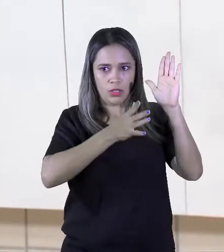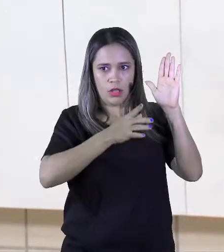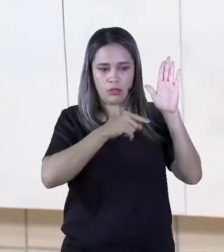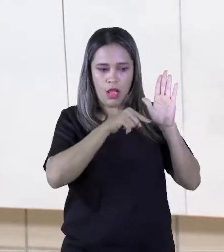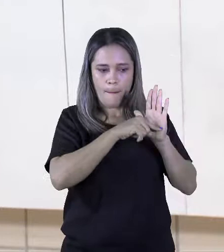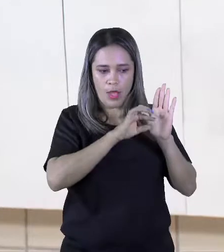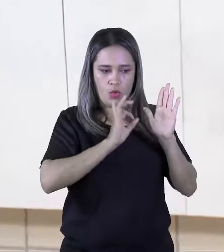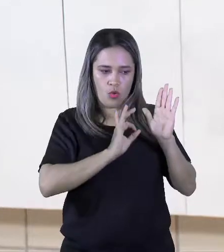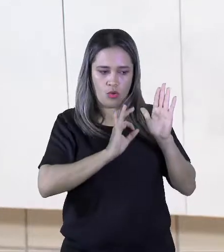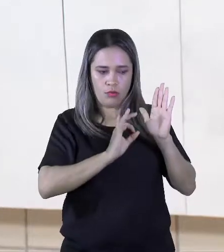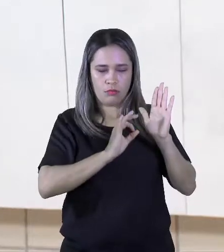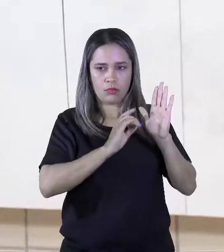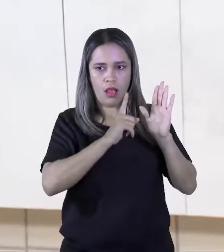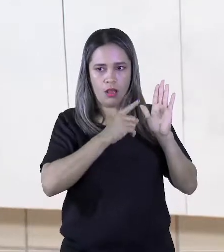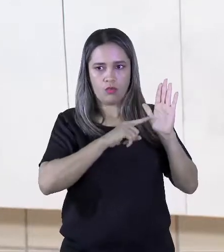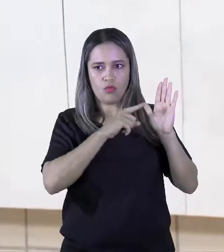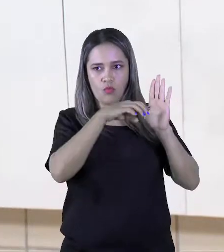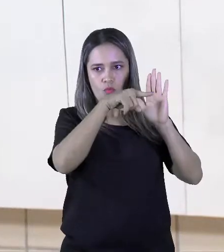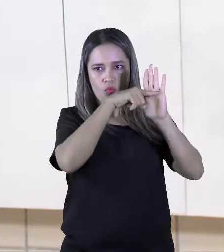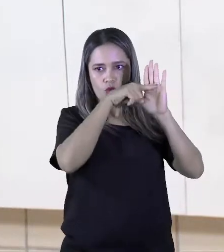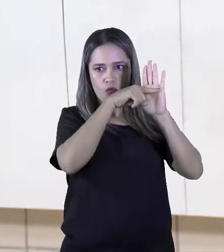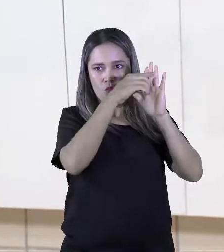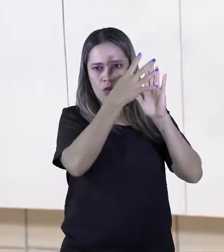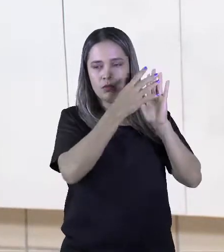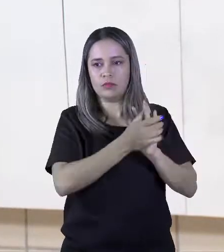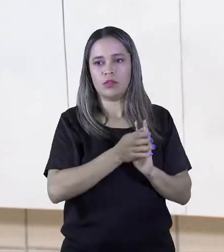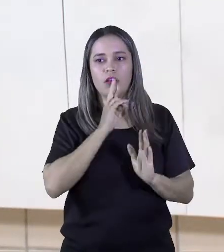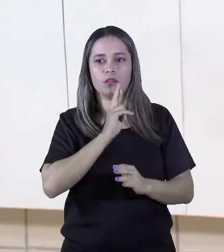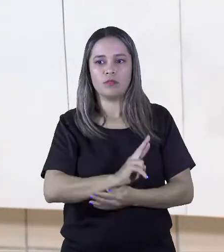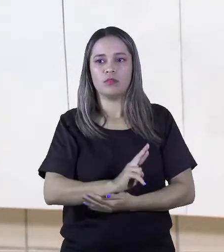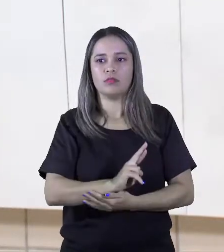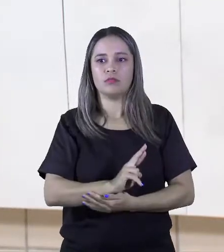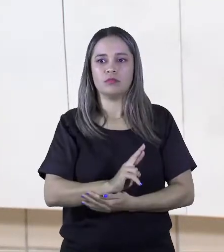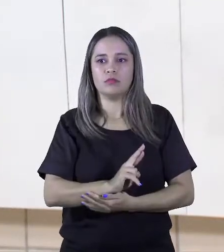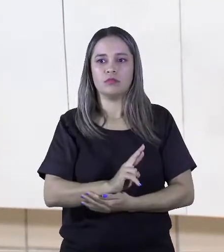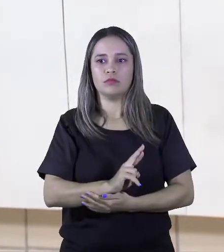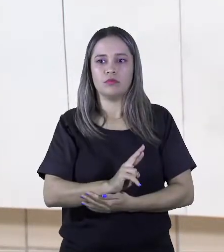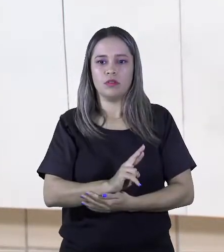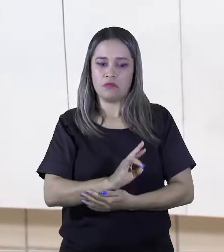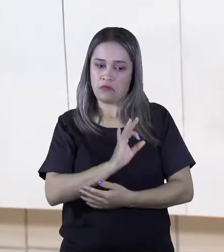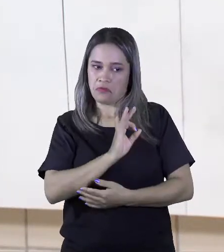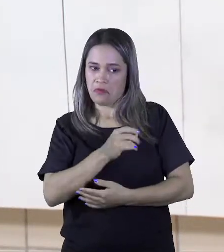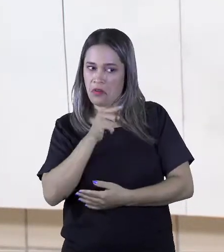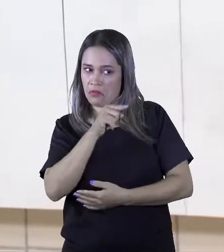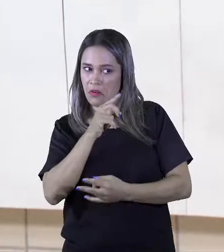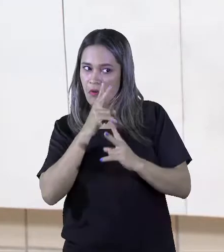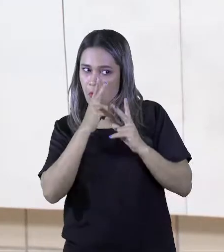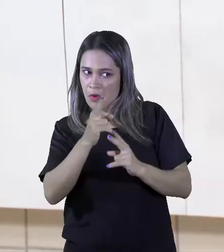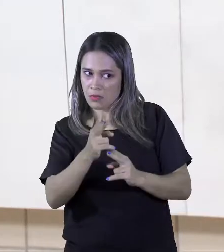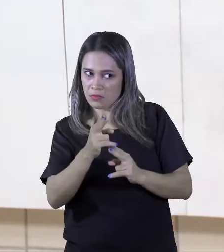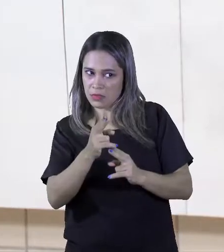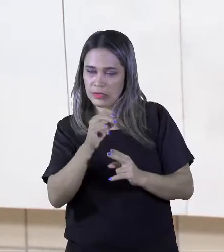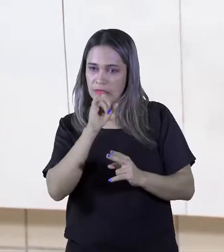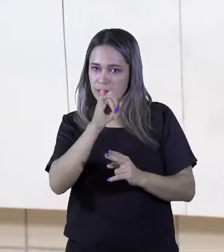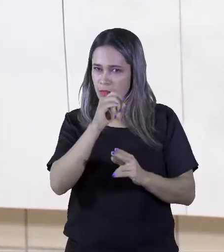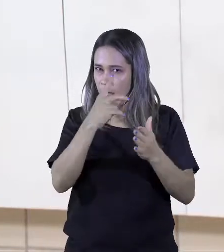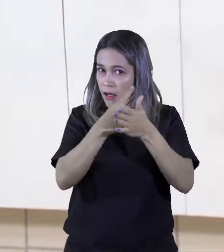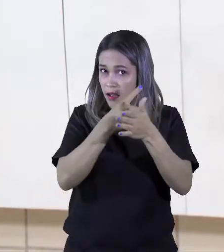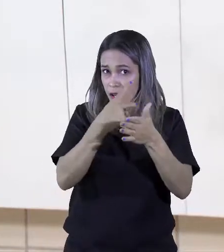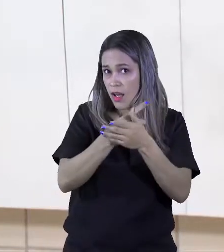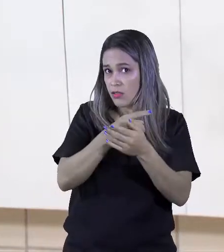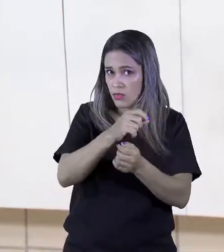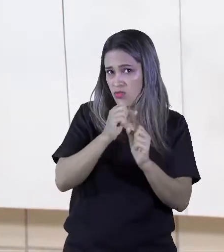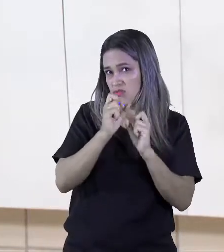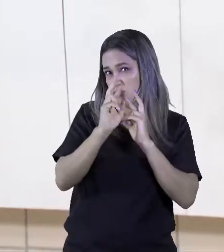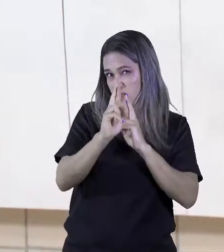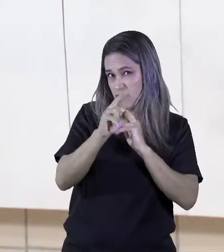2. Ok? Então, sua resposta ficou assim, ficou correto. Caso tenha algum erro, espero que você tenha entendido